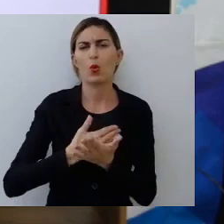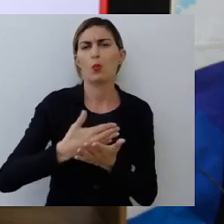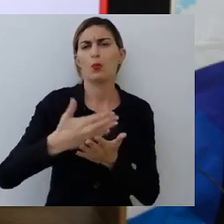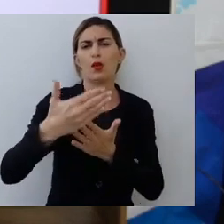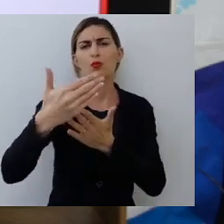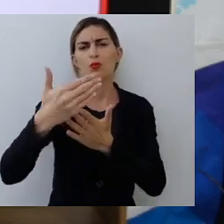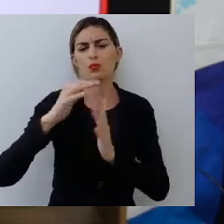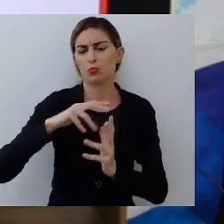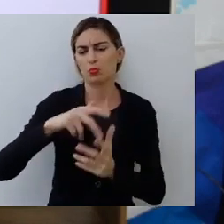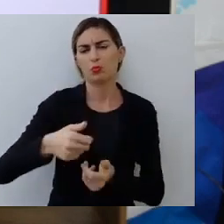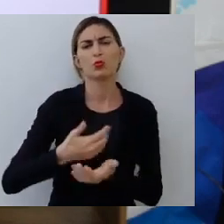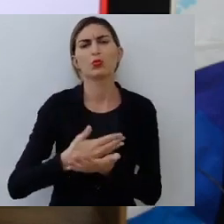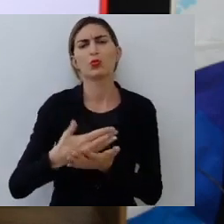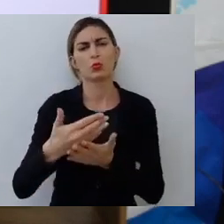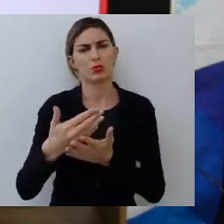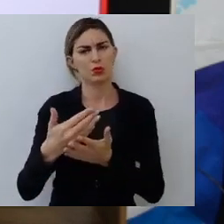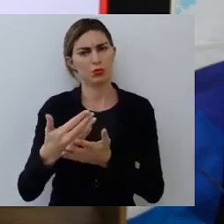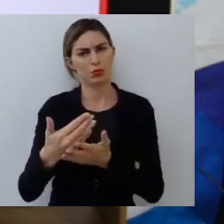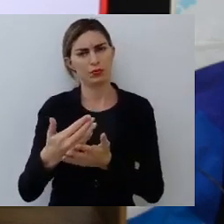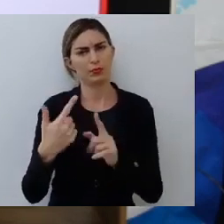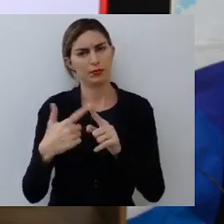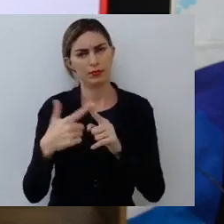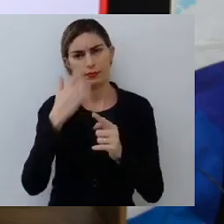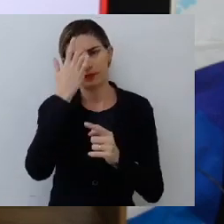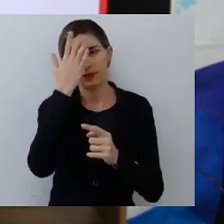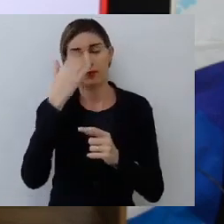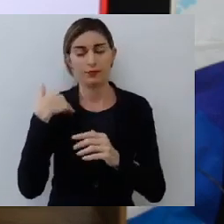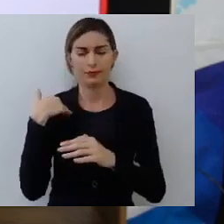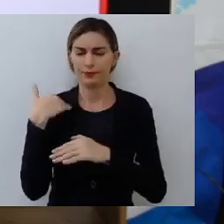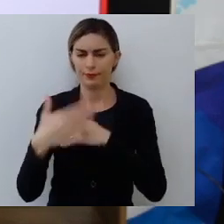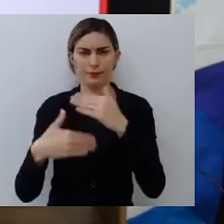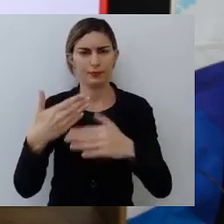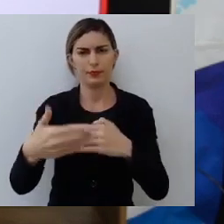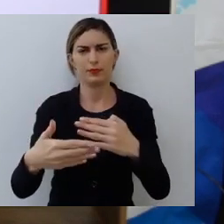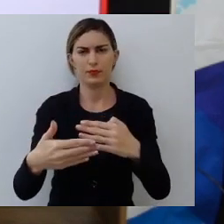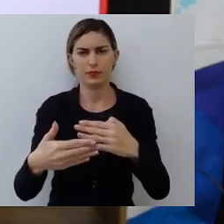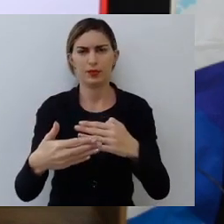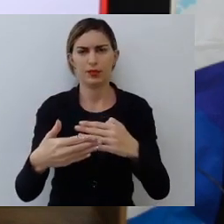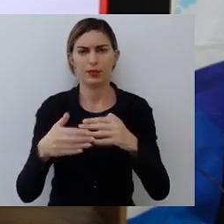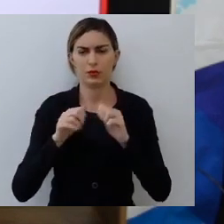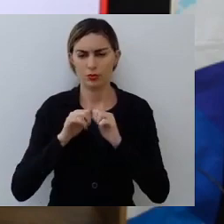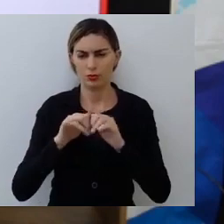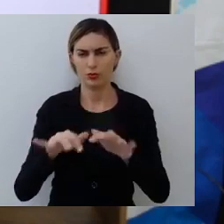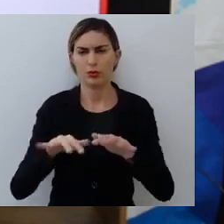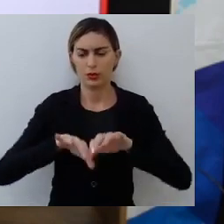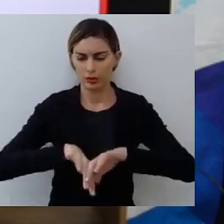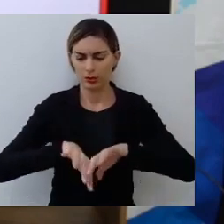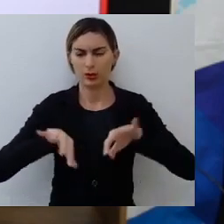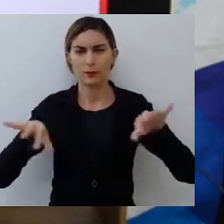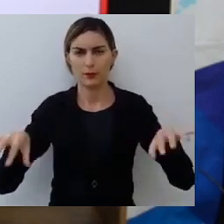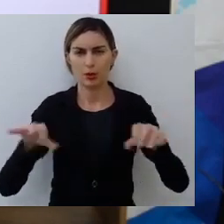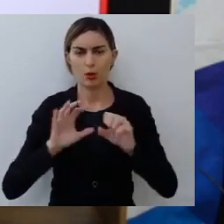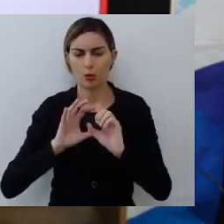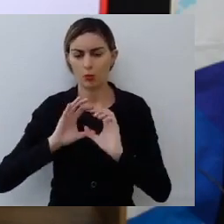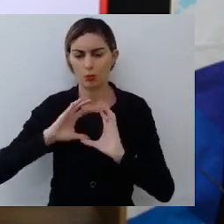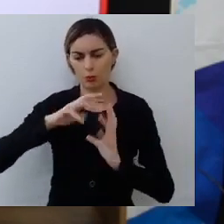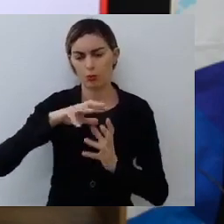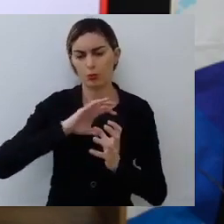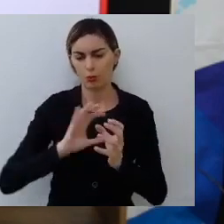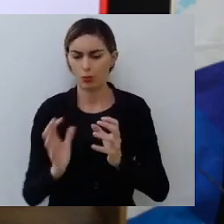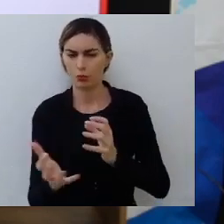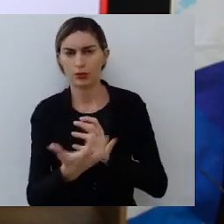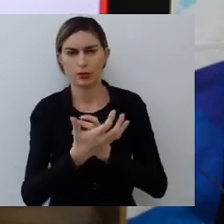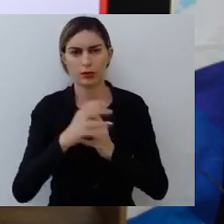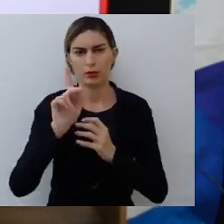humanidade? É fácil de responder isso. Durante o processo de Pangeia, de separação dos continentes,